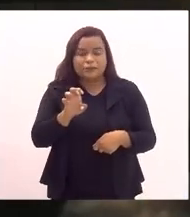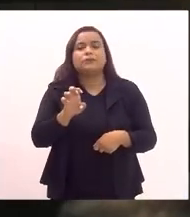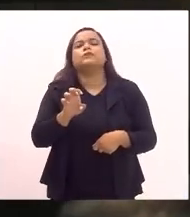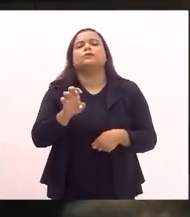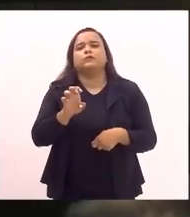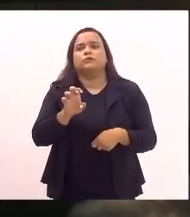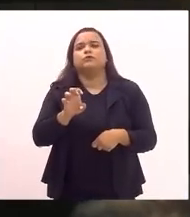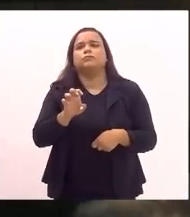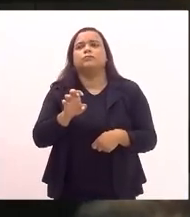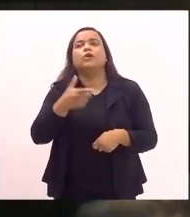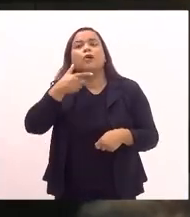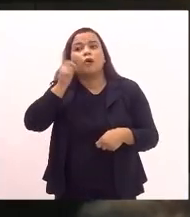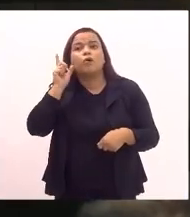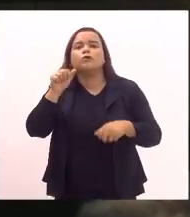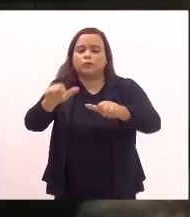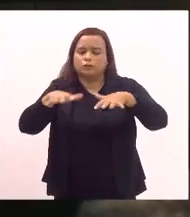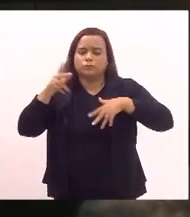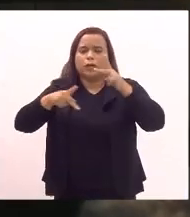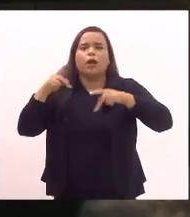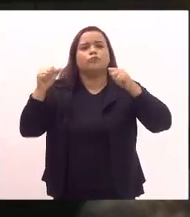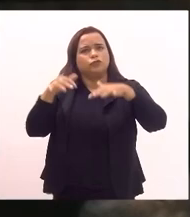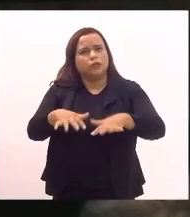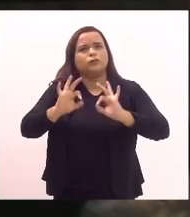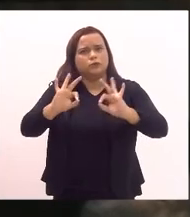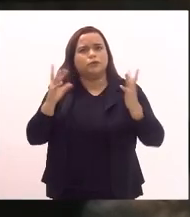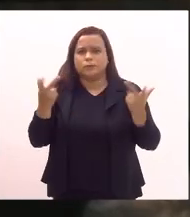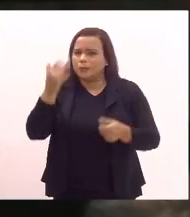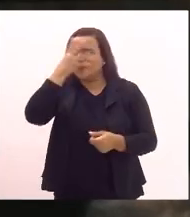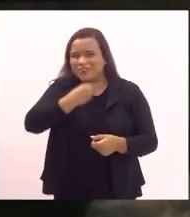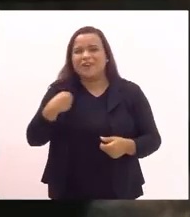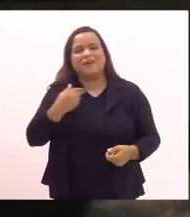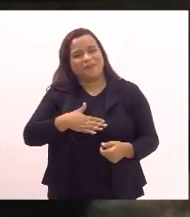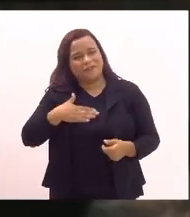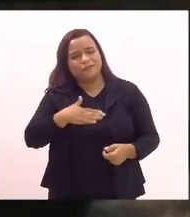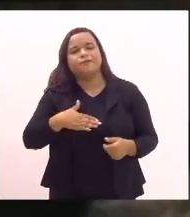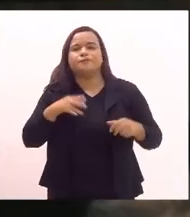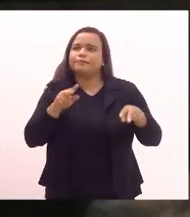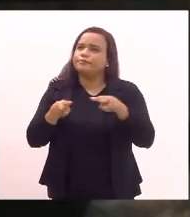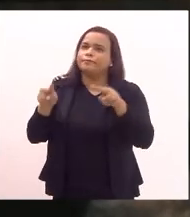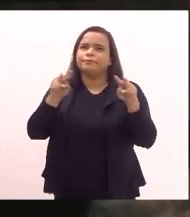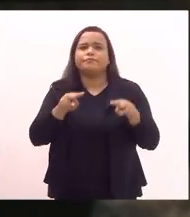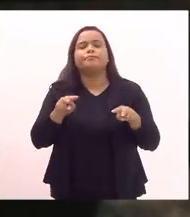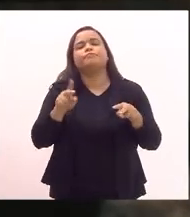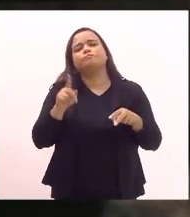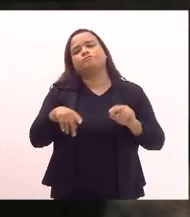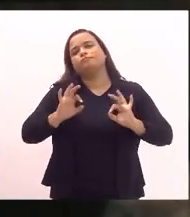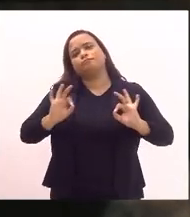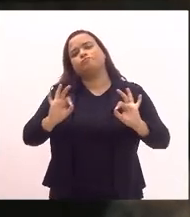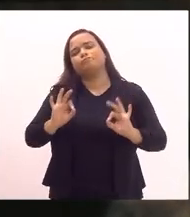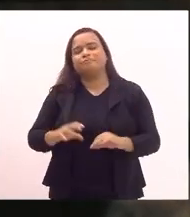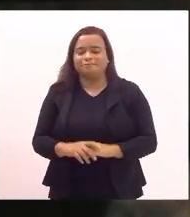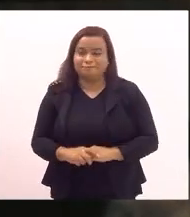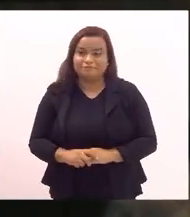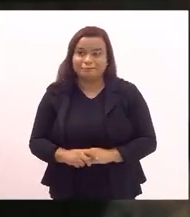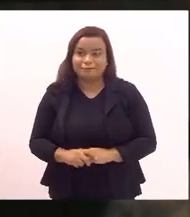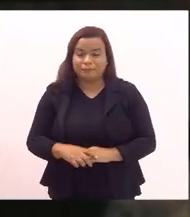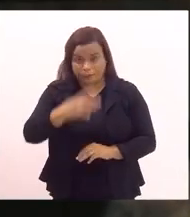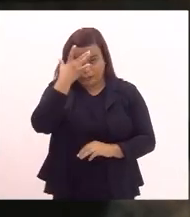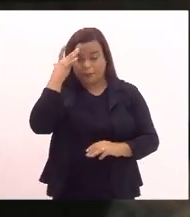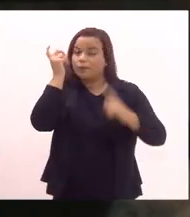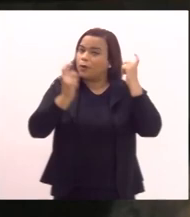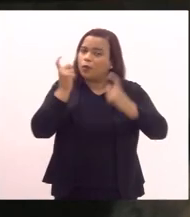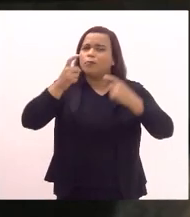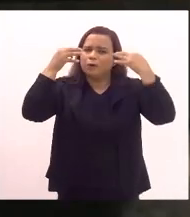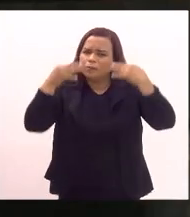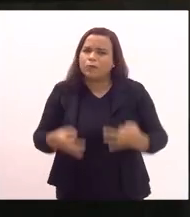foi uma audiência muito bacana muito bonita tá foi uma uma audiência Nobre a qual quem se